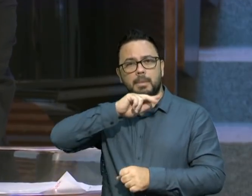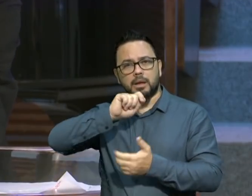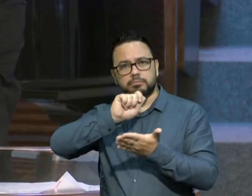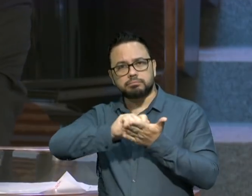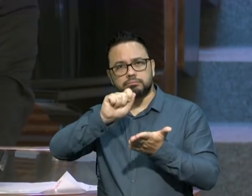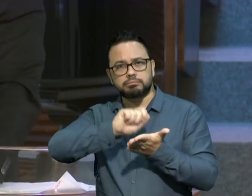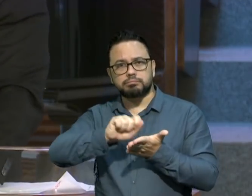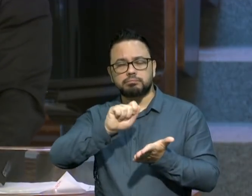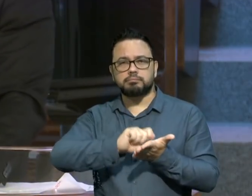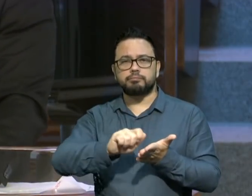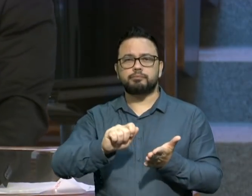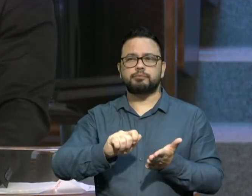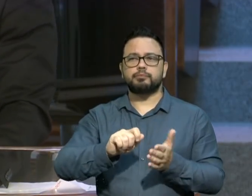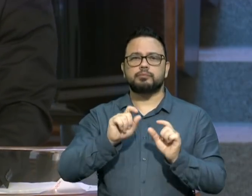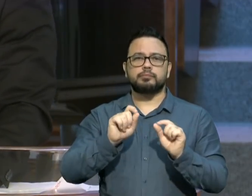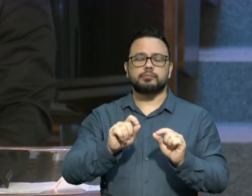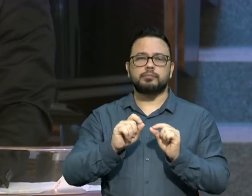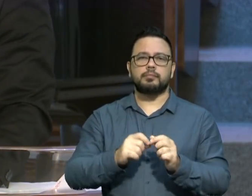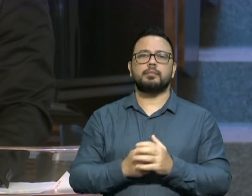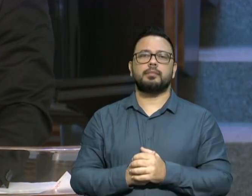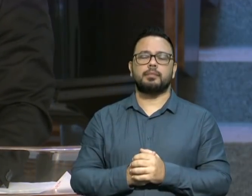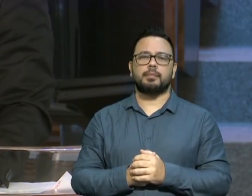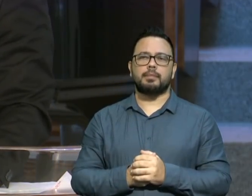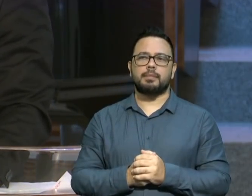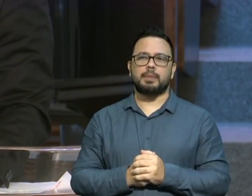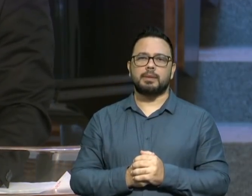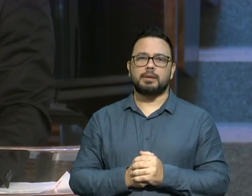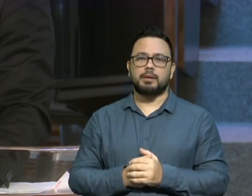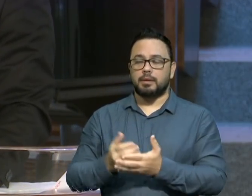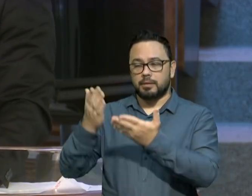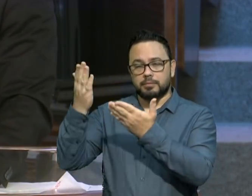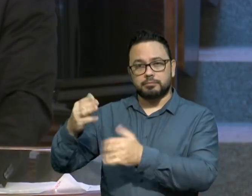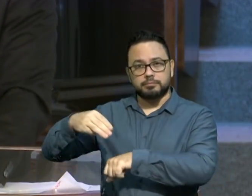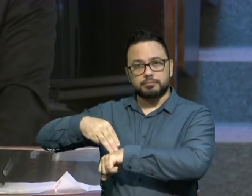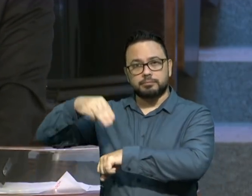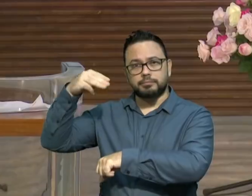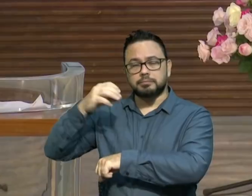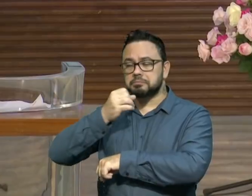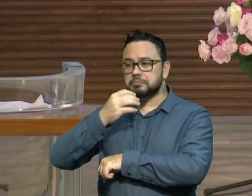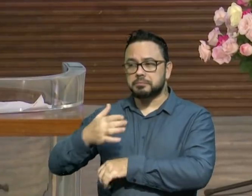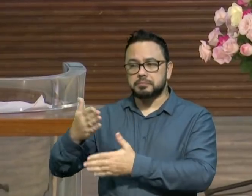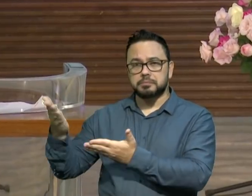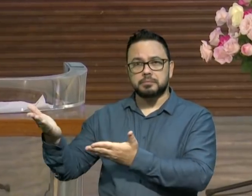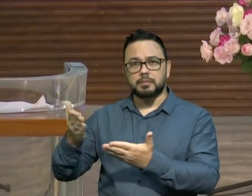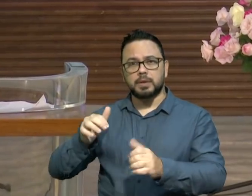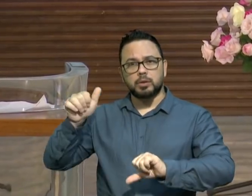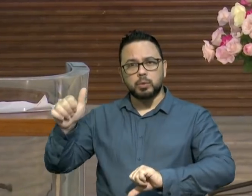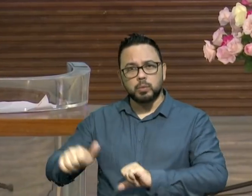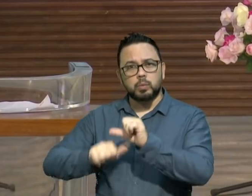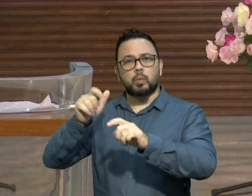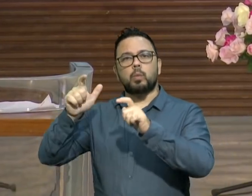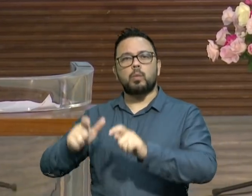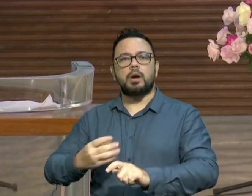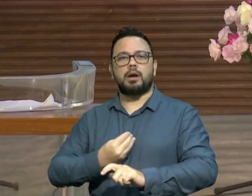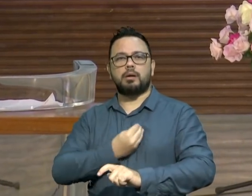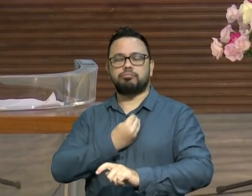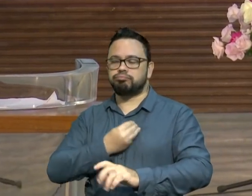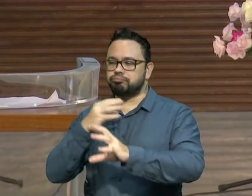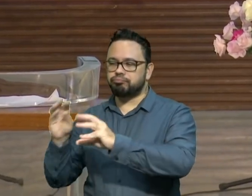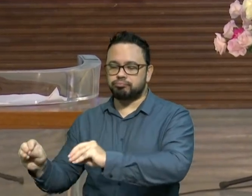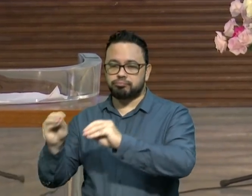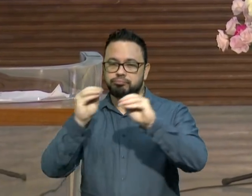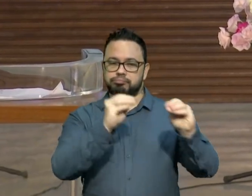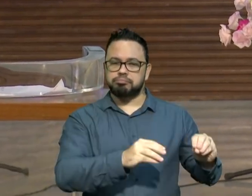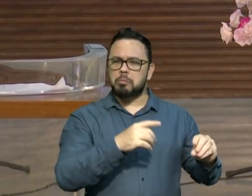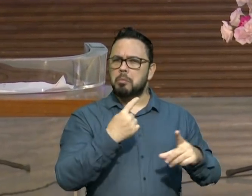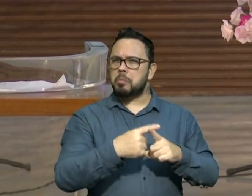bom êxito meu querido o mestre de mudança de residência tô entendendo que